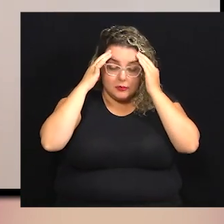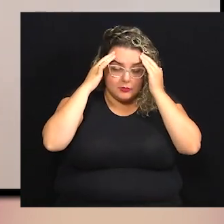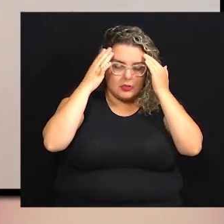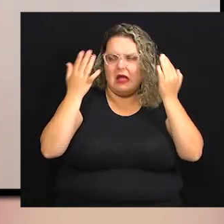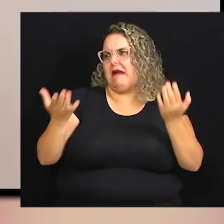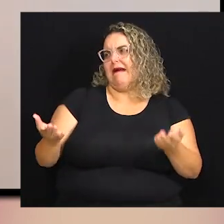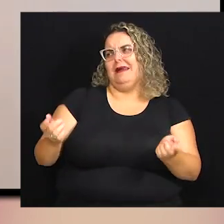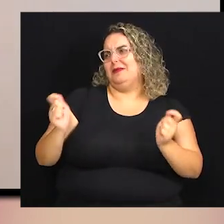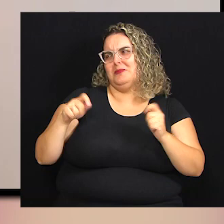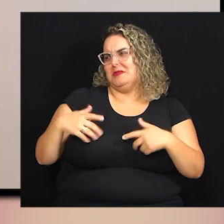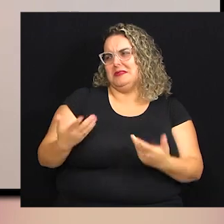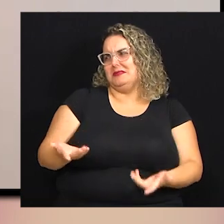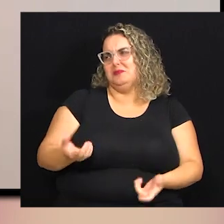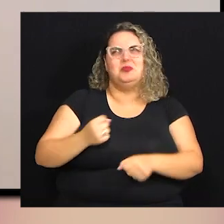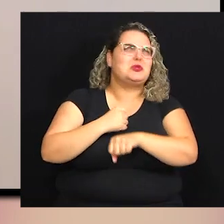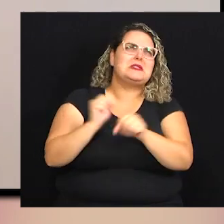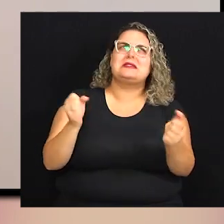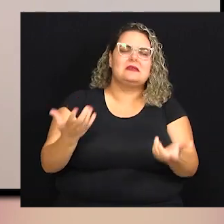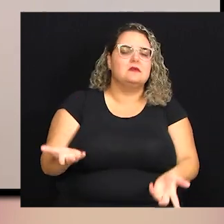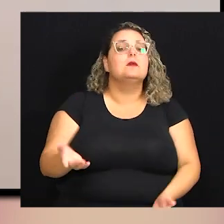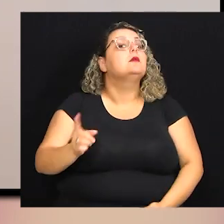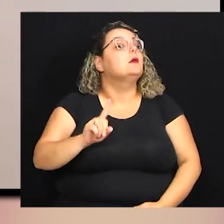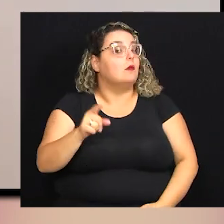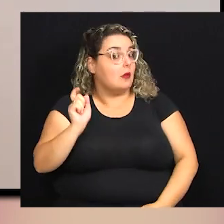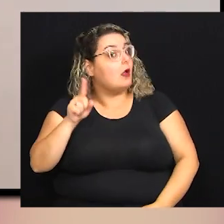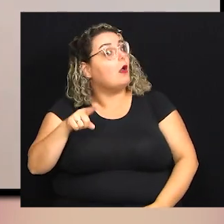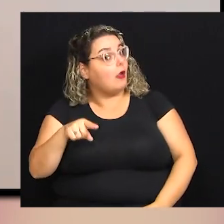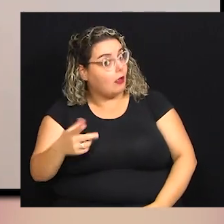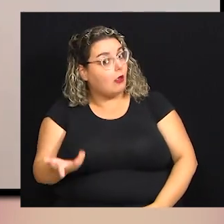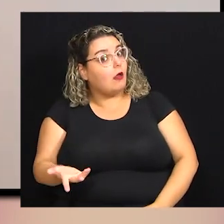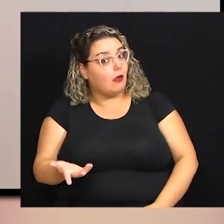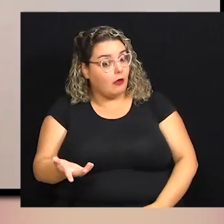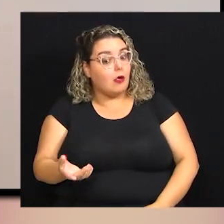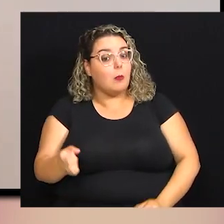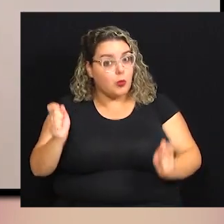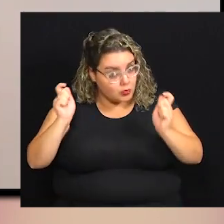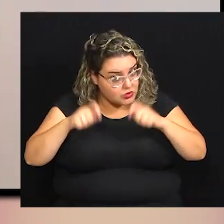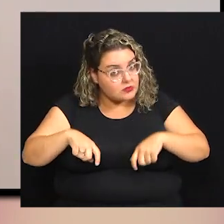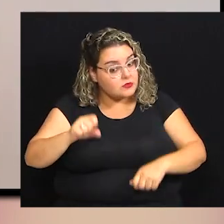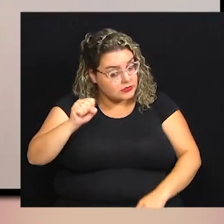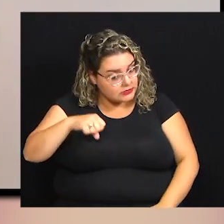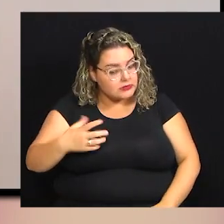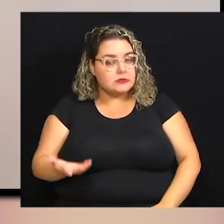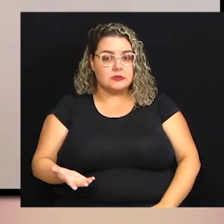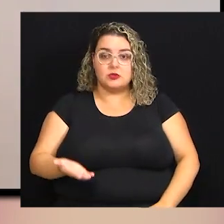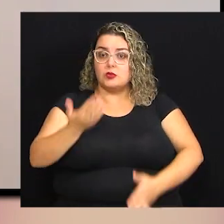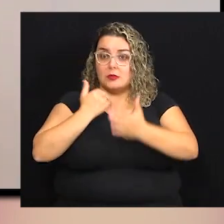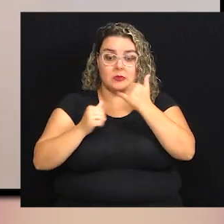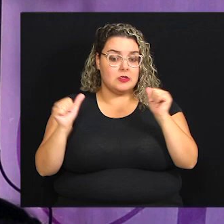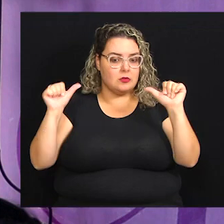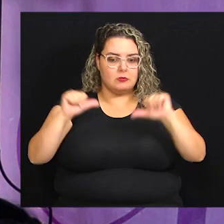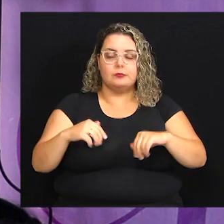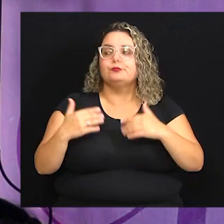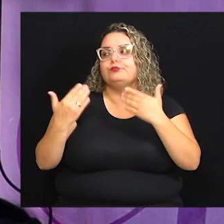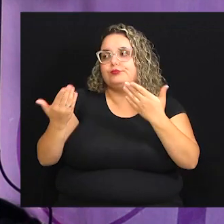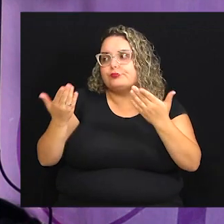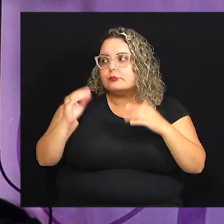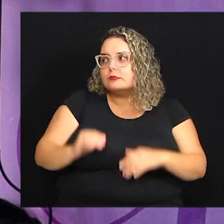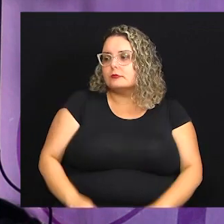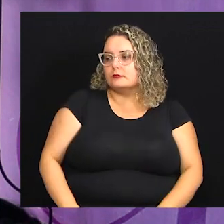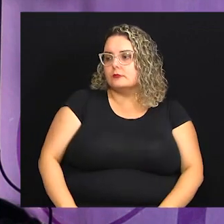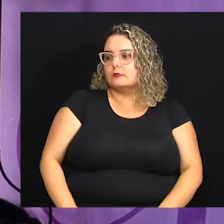essa tontura. Ah, não é possível. É possível. A sua nutrição tá horrorosa, entendeu? Pois